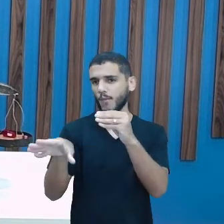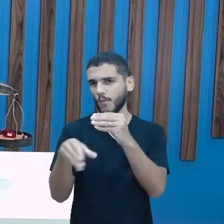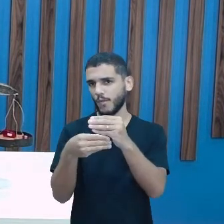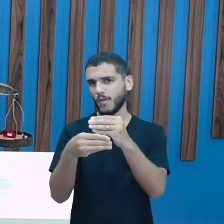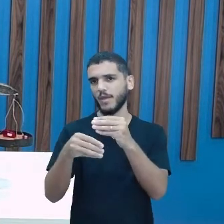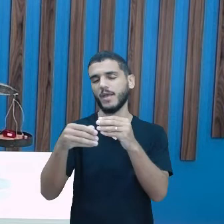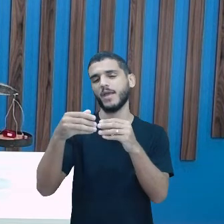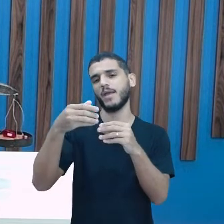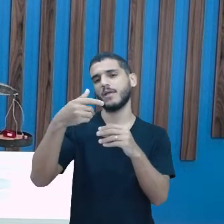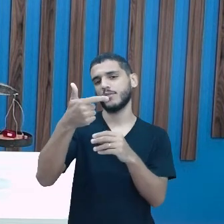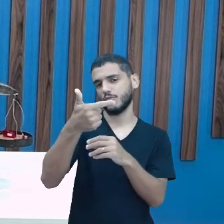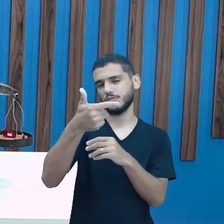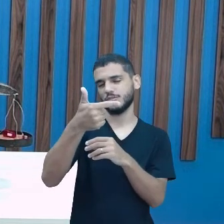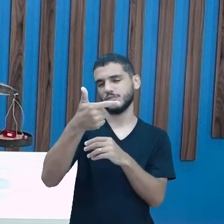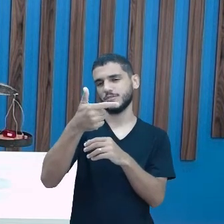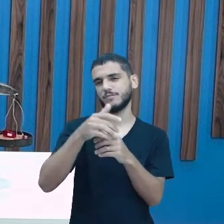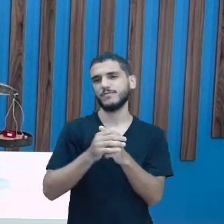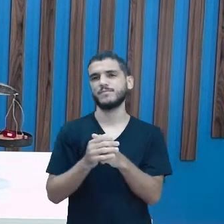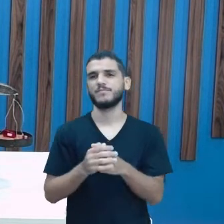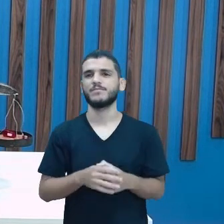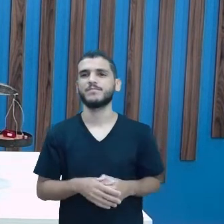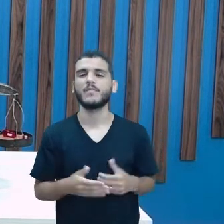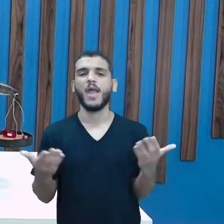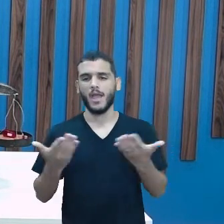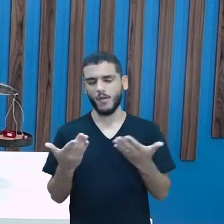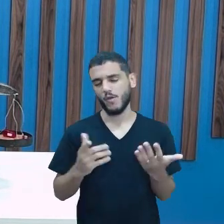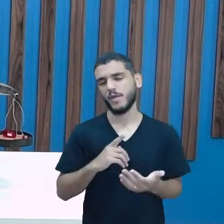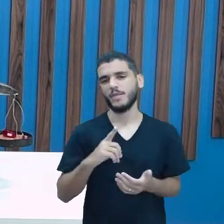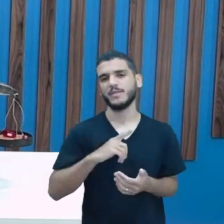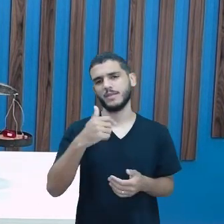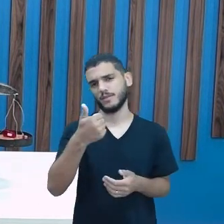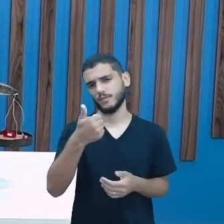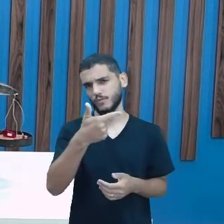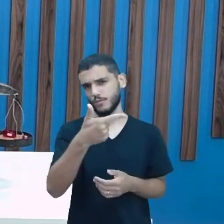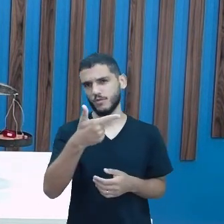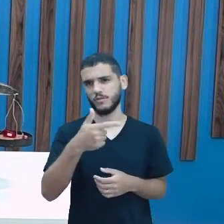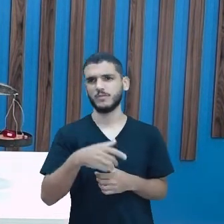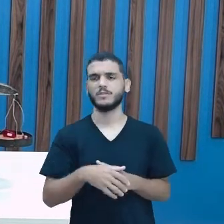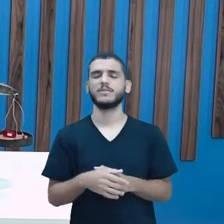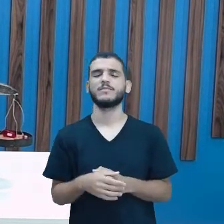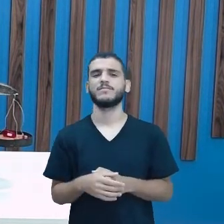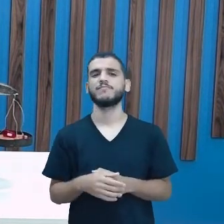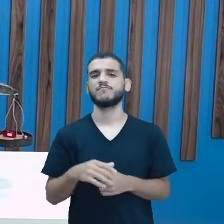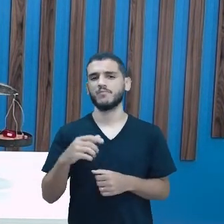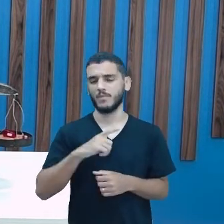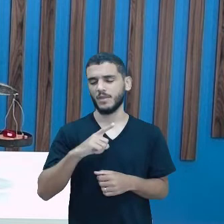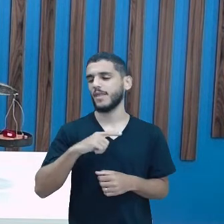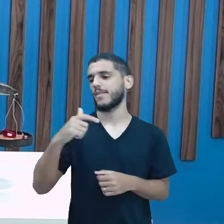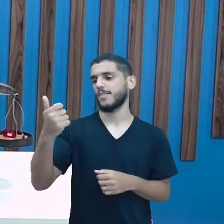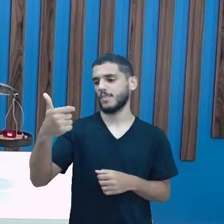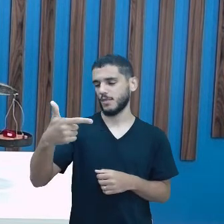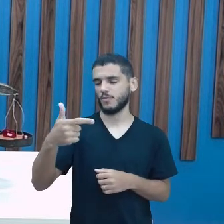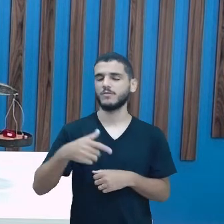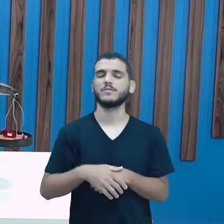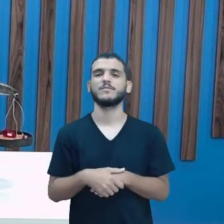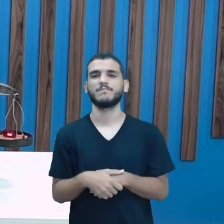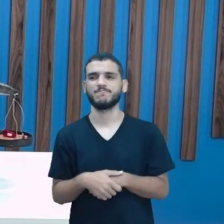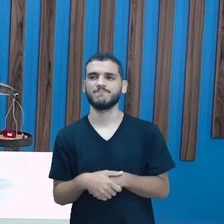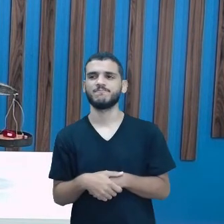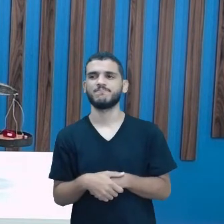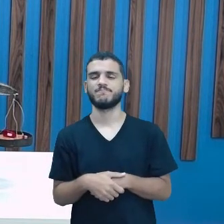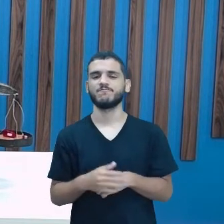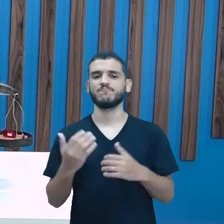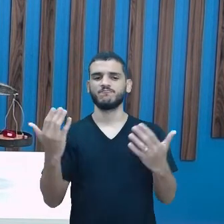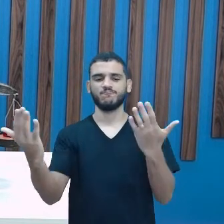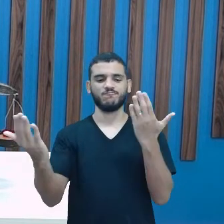eu acrescento mais 2, eu vou ter agora 12 do lado de lá e 12 do lado de cá, né? Do